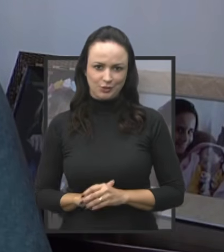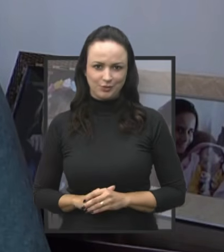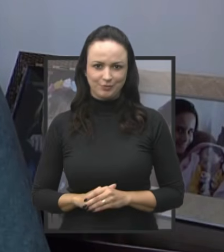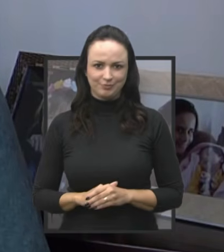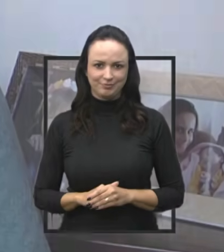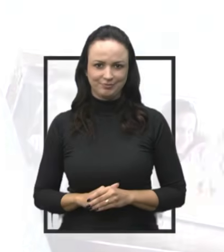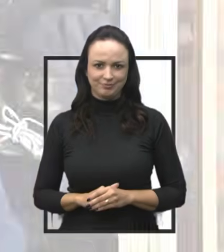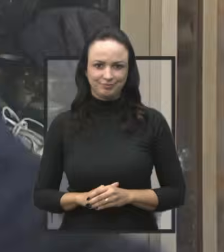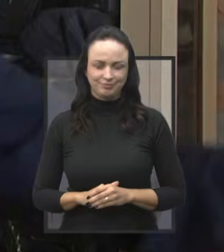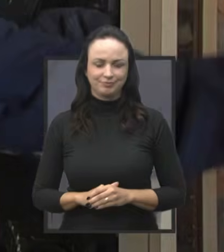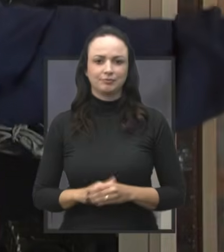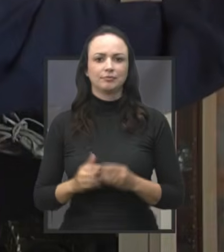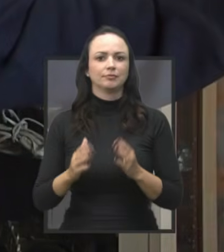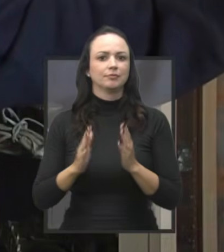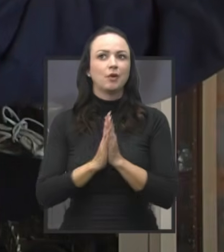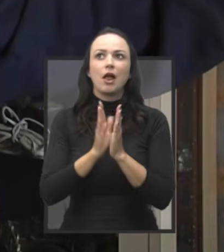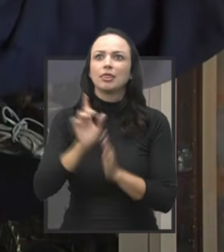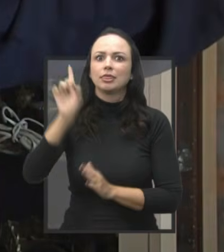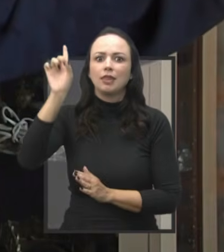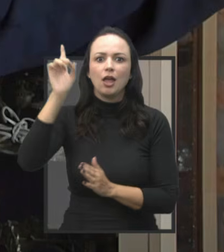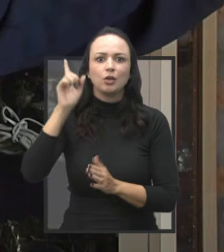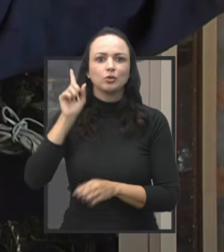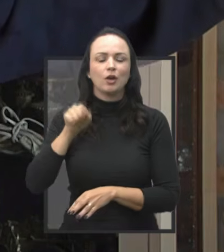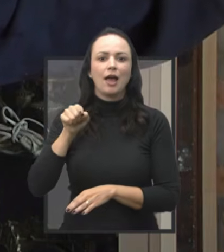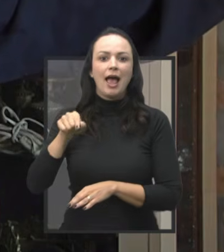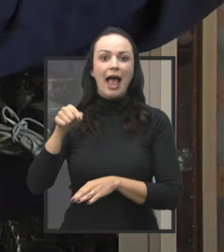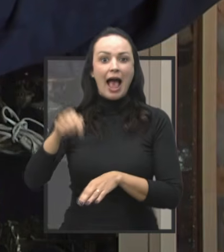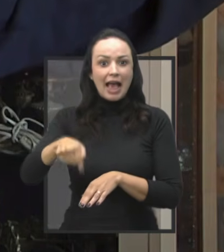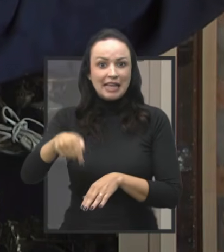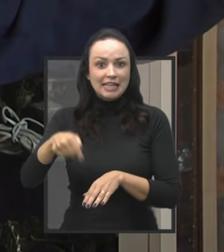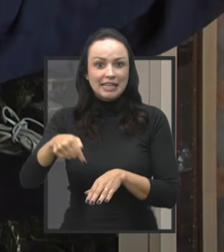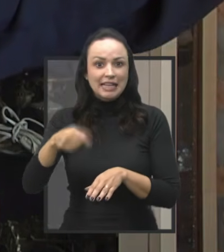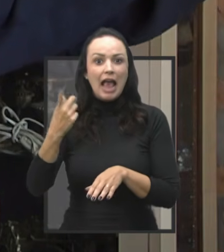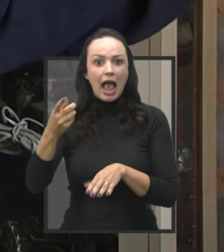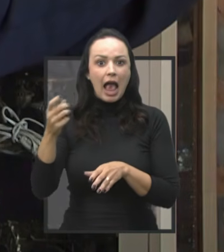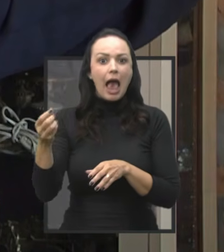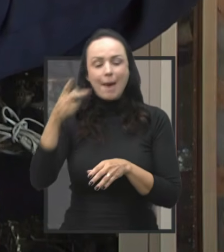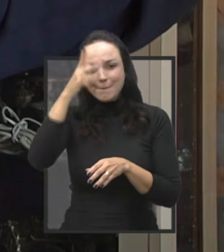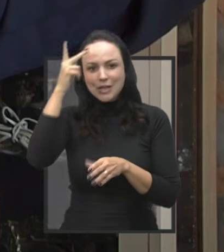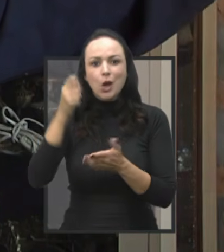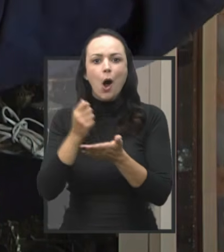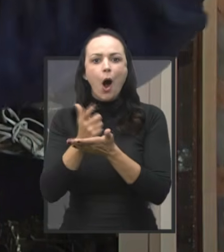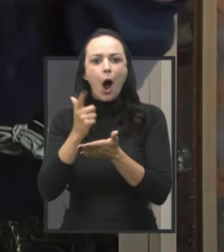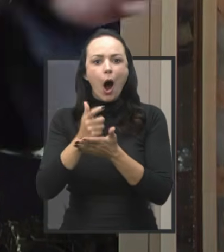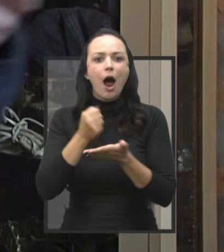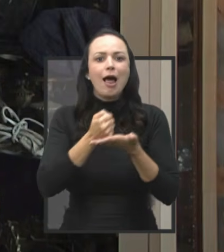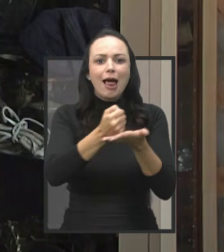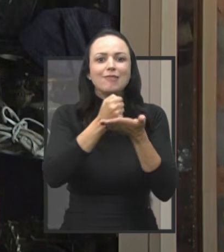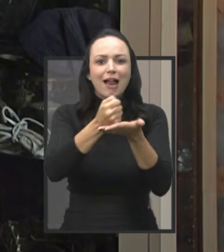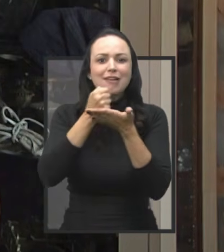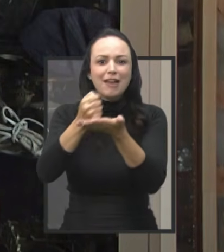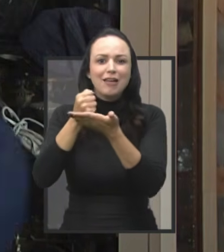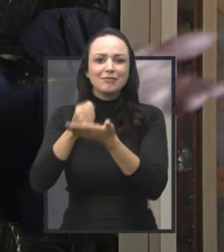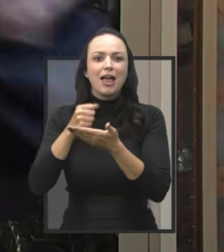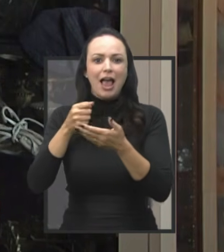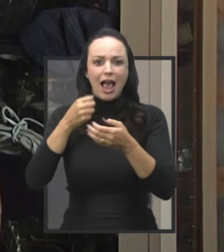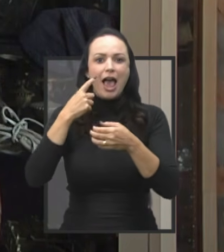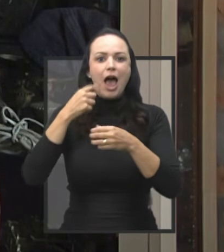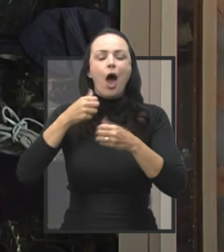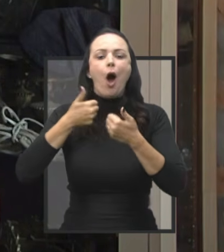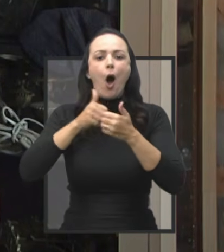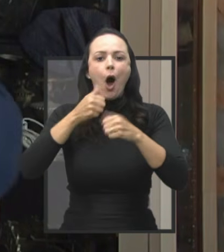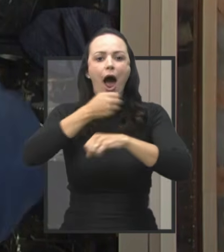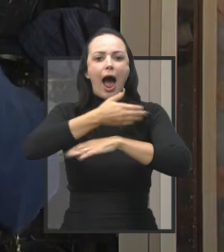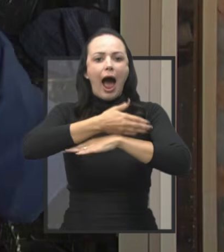muito importante. Pelo amor de Deus, aqui era uma transportadora, porque a janela do ônibus se abria